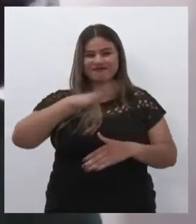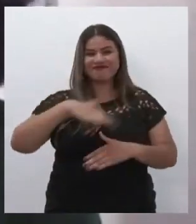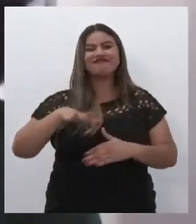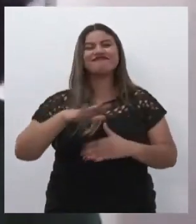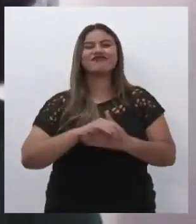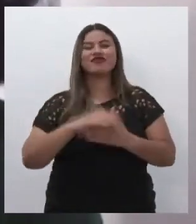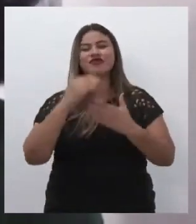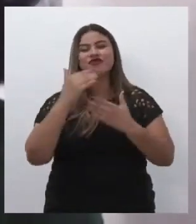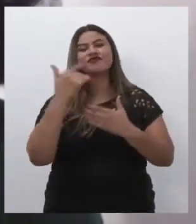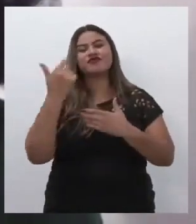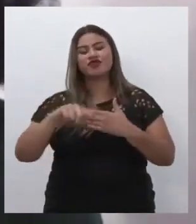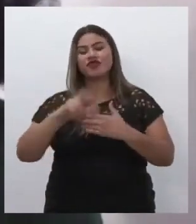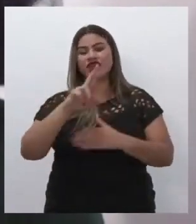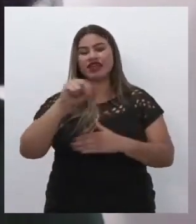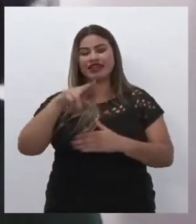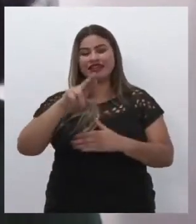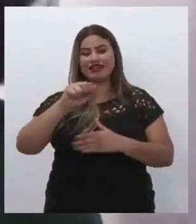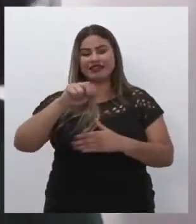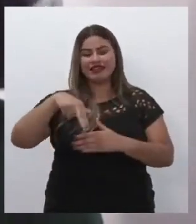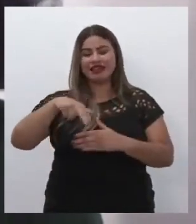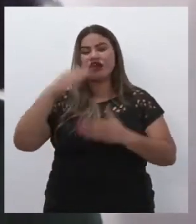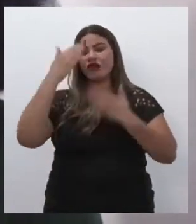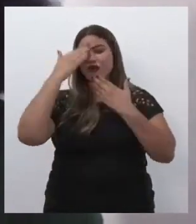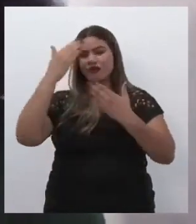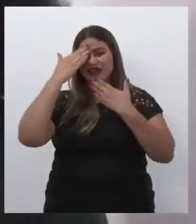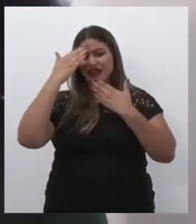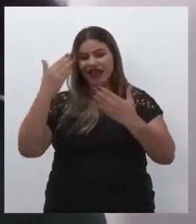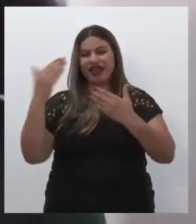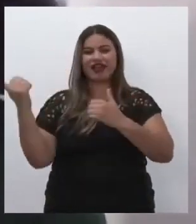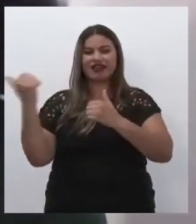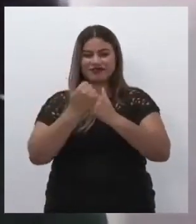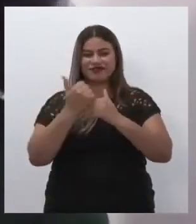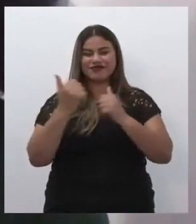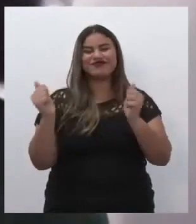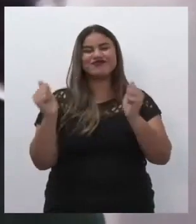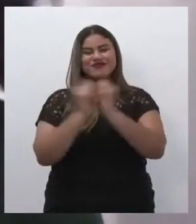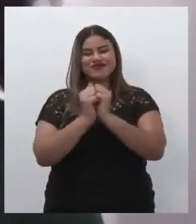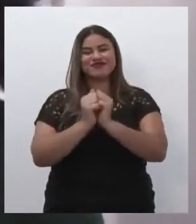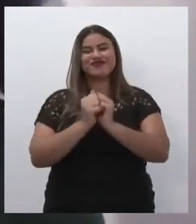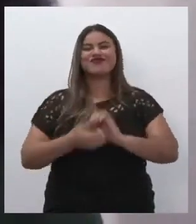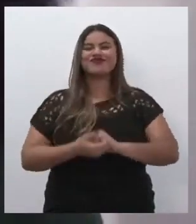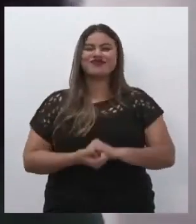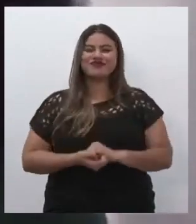participações. Muito obrigada, Renan, mais uma vez, por participar aqui, dar uma força para os anos iniciais.